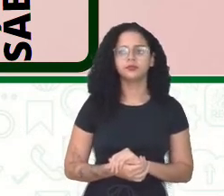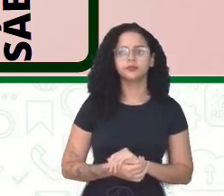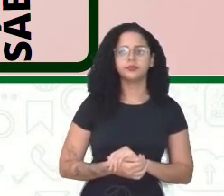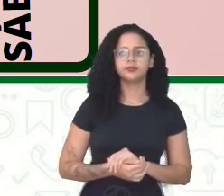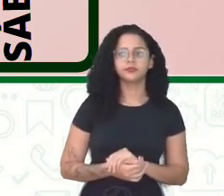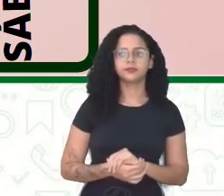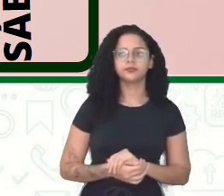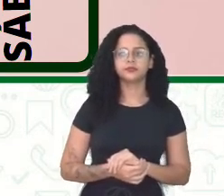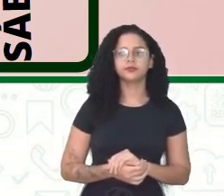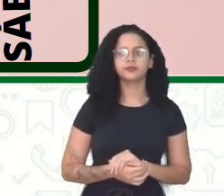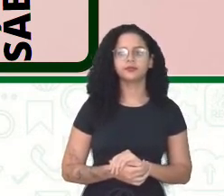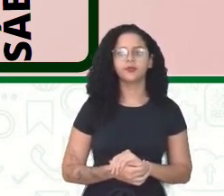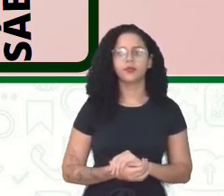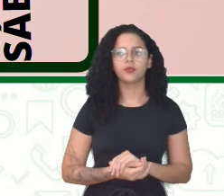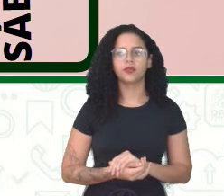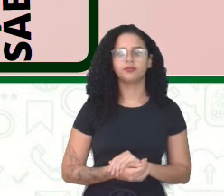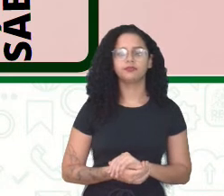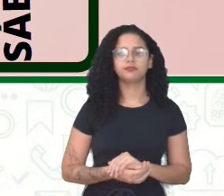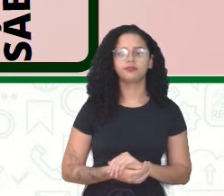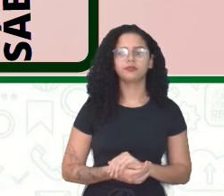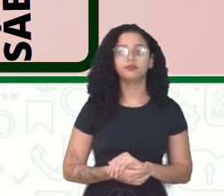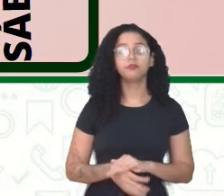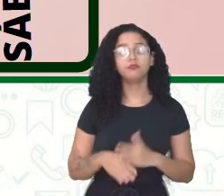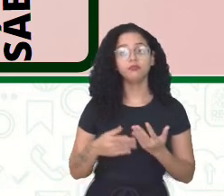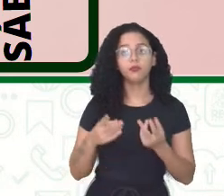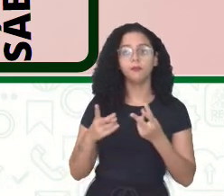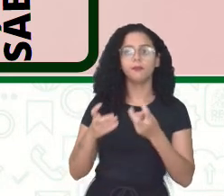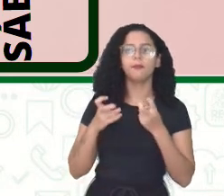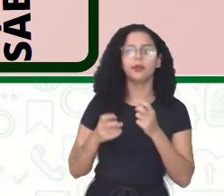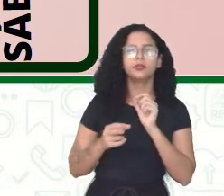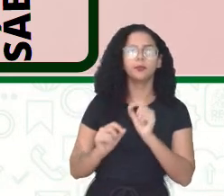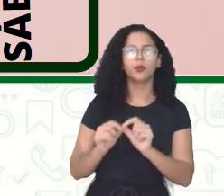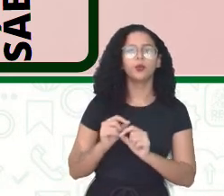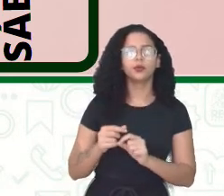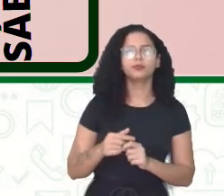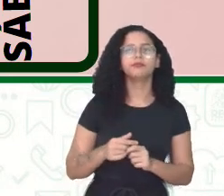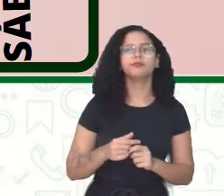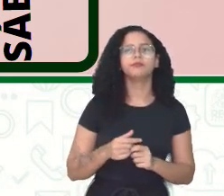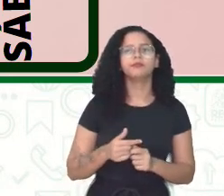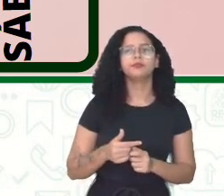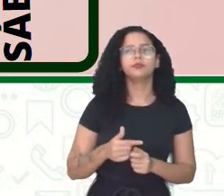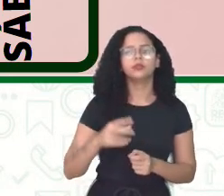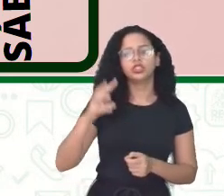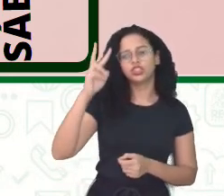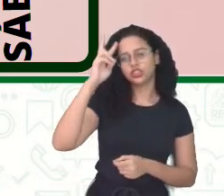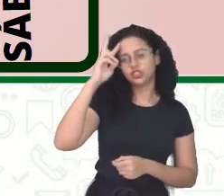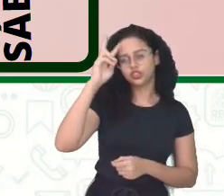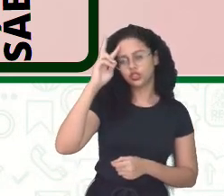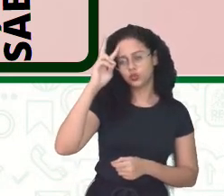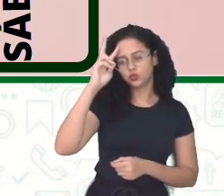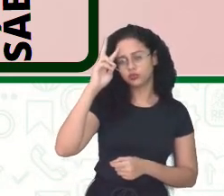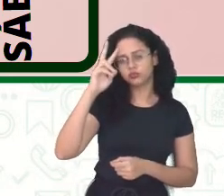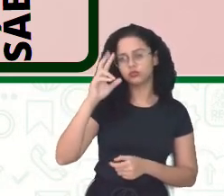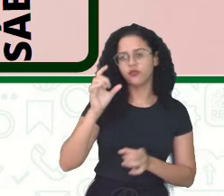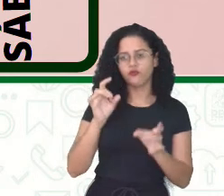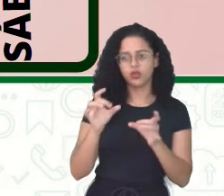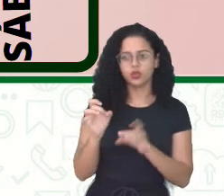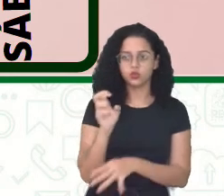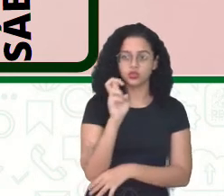a 10, tá certo? Então, você vai perceber que na segunda foram 5, né? Na